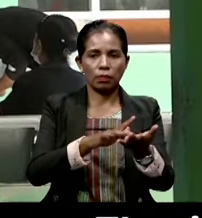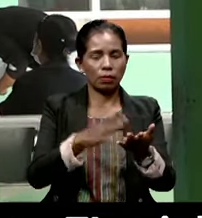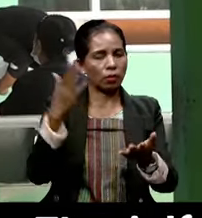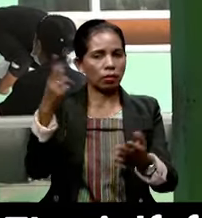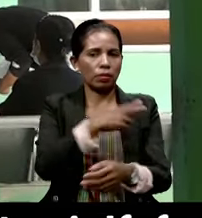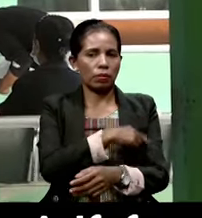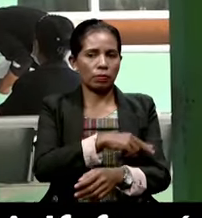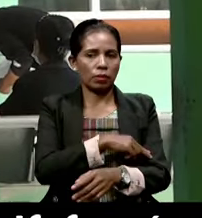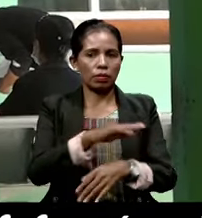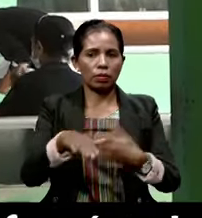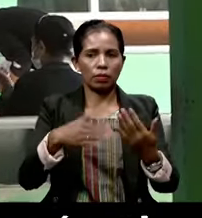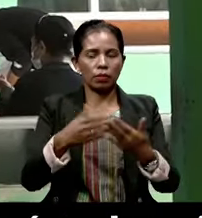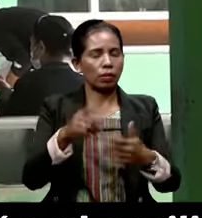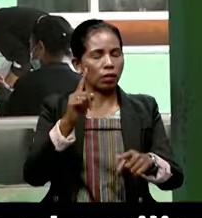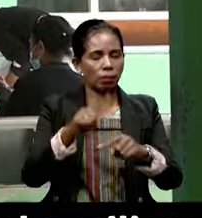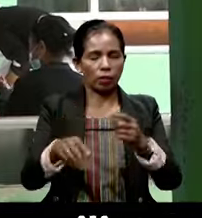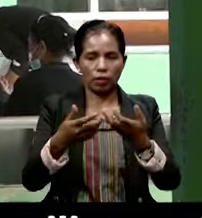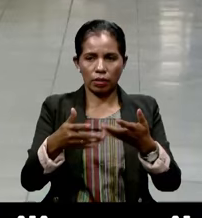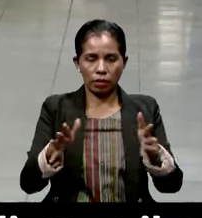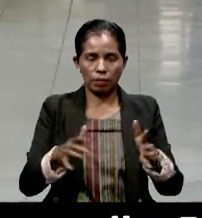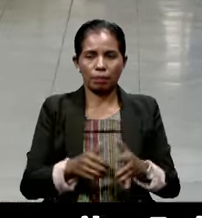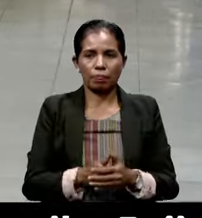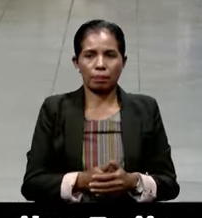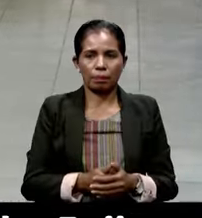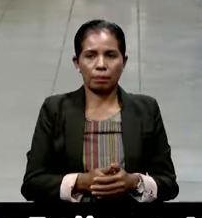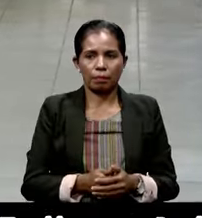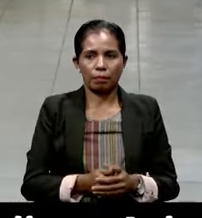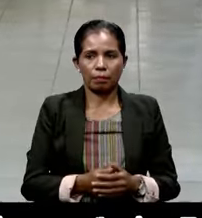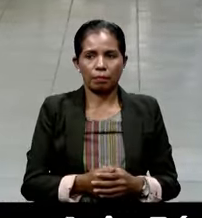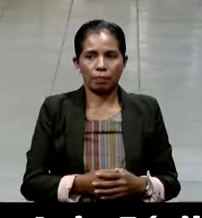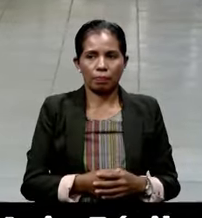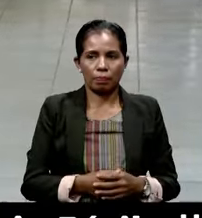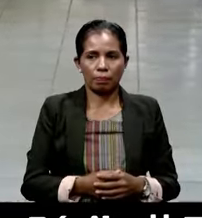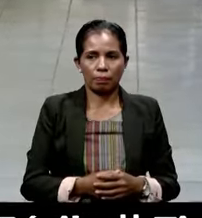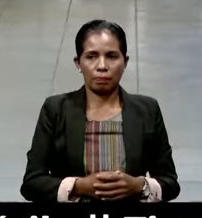facilidade saúde sira la bele mamuk. Azina Lola, Dilma Sujeti, GMN.